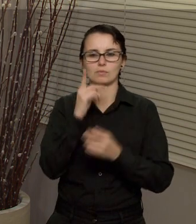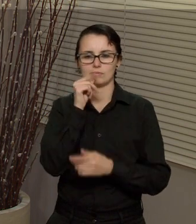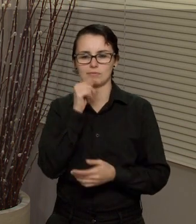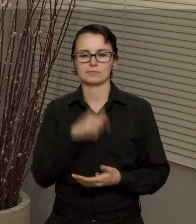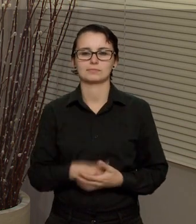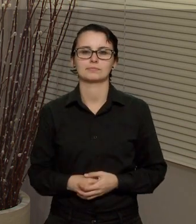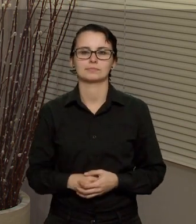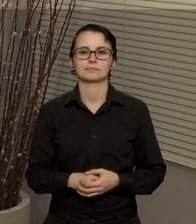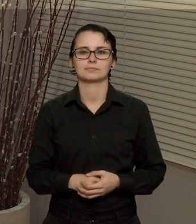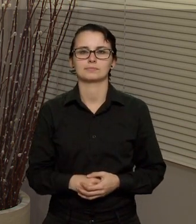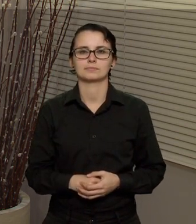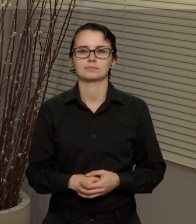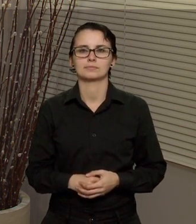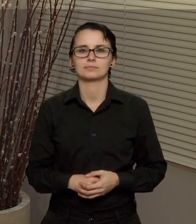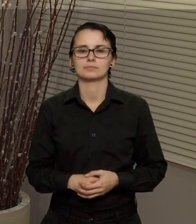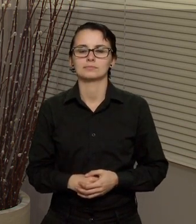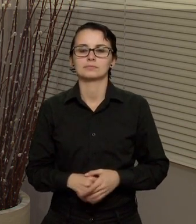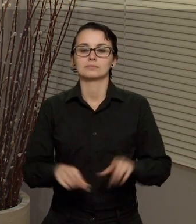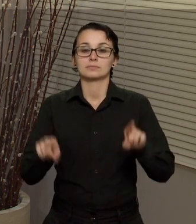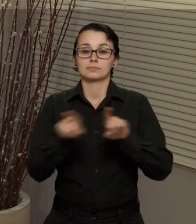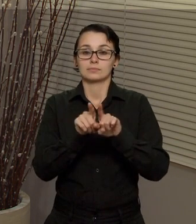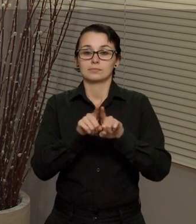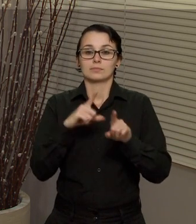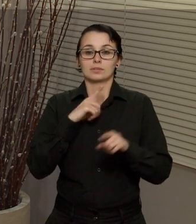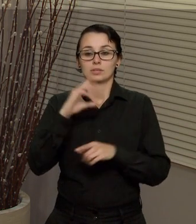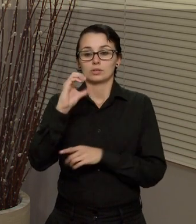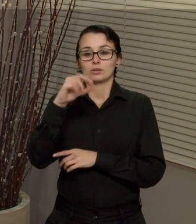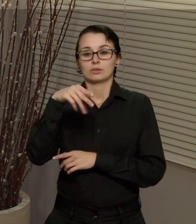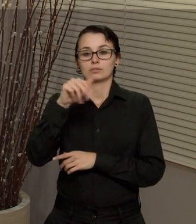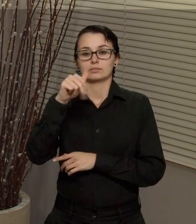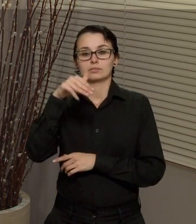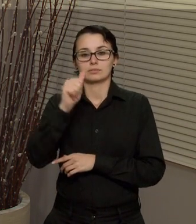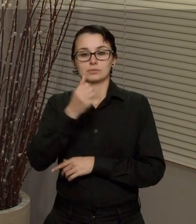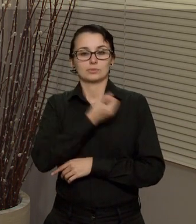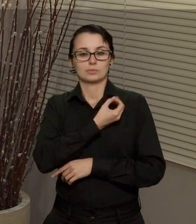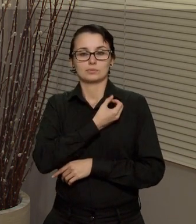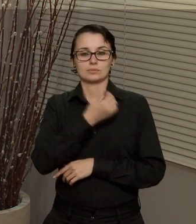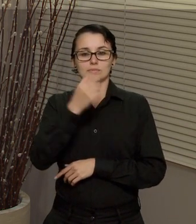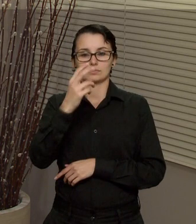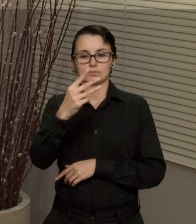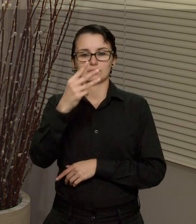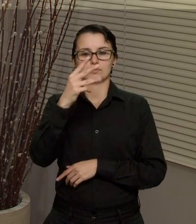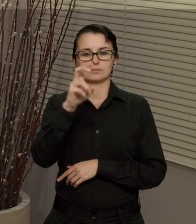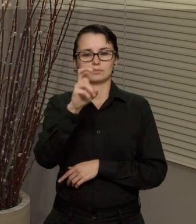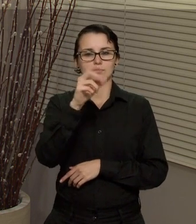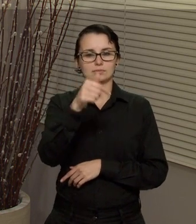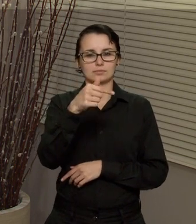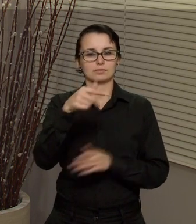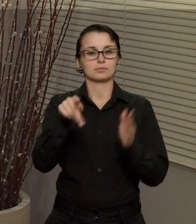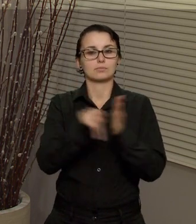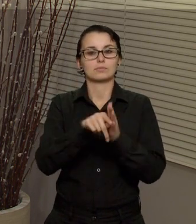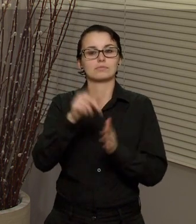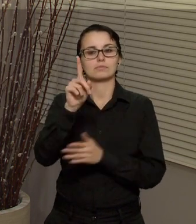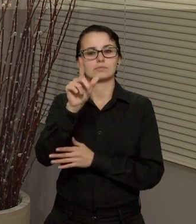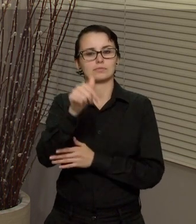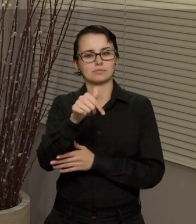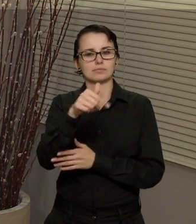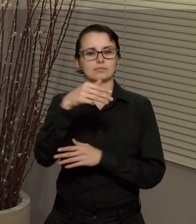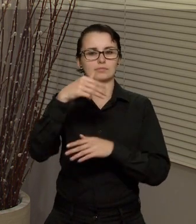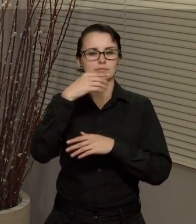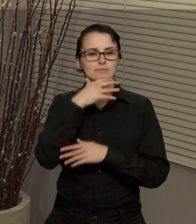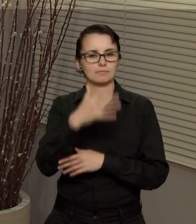temática. Além disso, a Resolução CONAMA número 357, de 17 de março